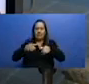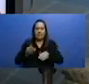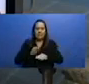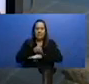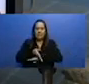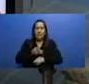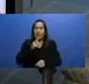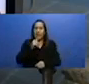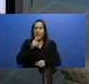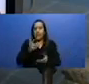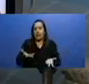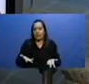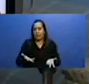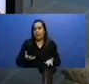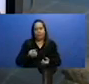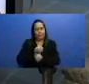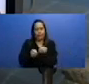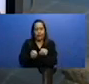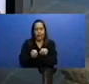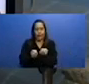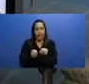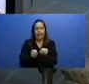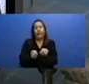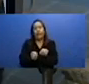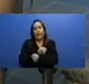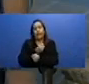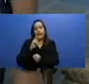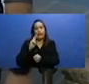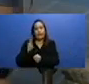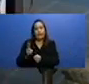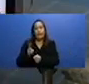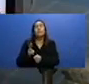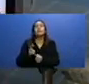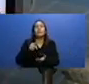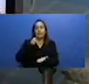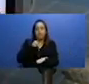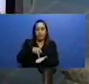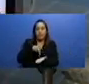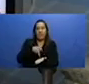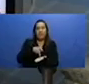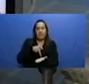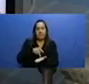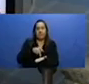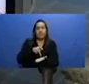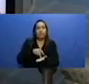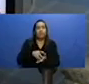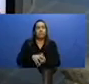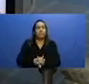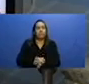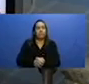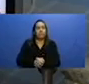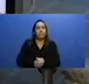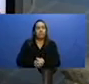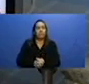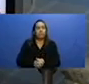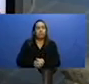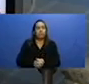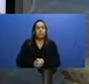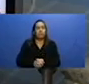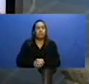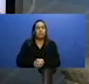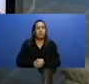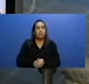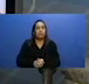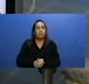de verdade? Não, né, gente? Então, é certo? Sim, é certo. Para fazer prova de natação, tem que entrar na